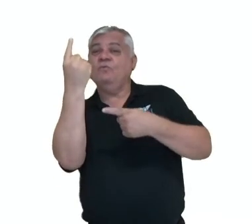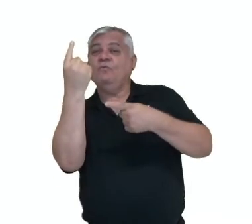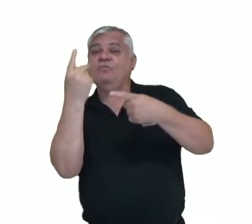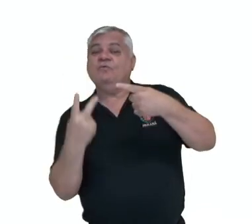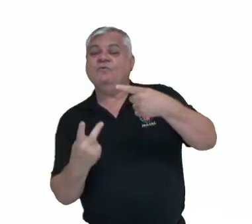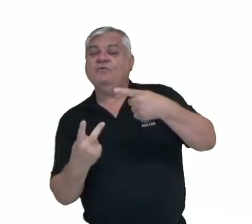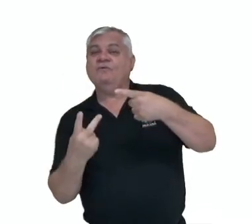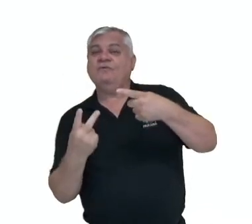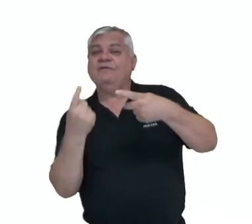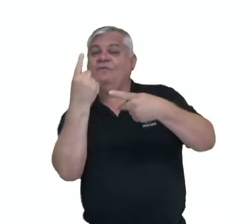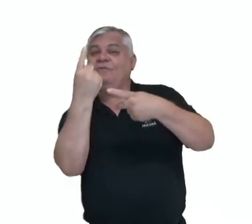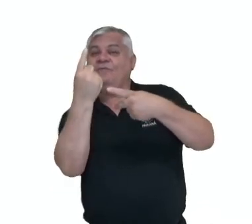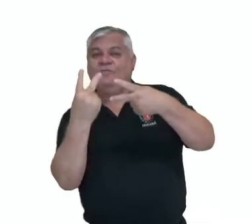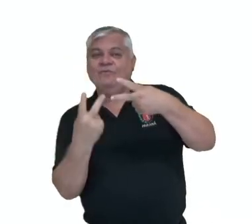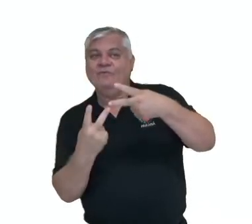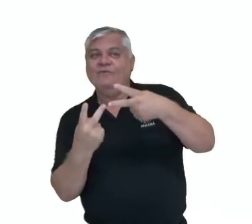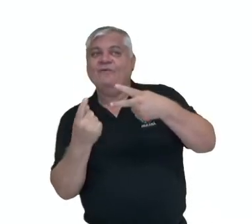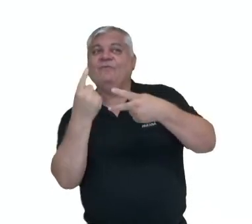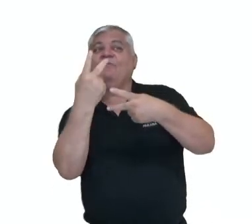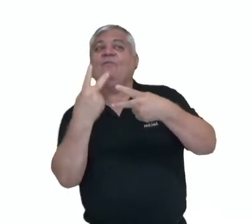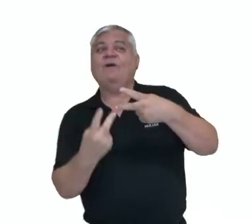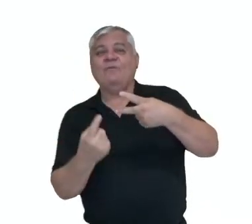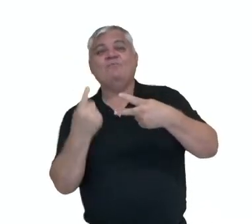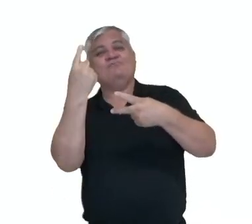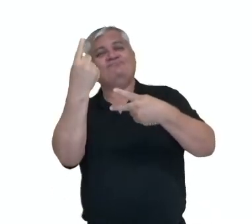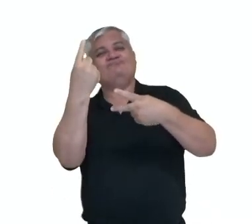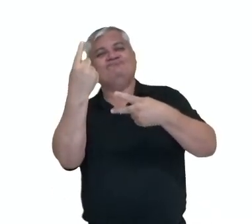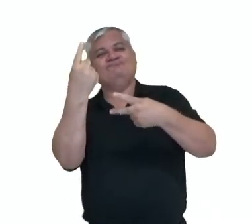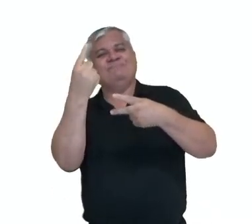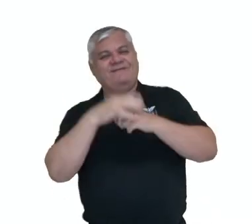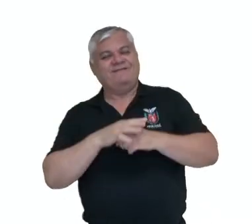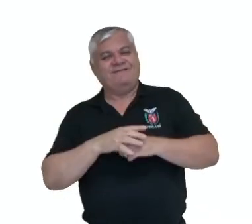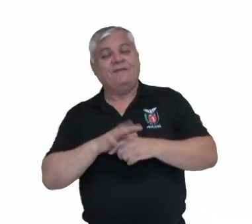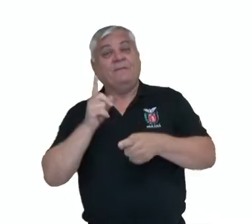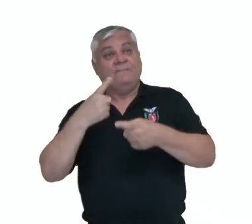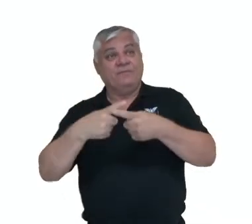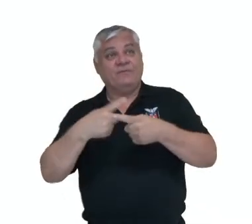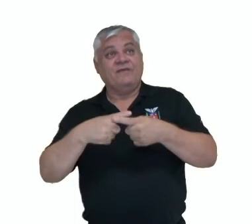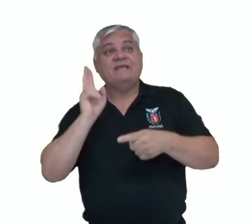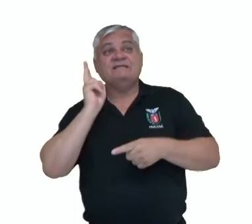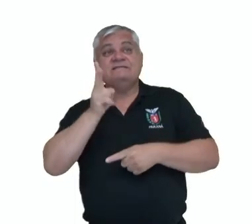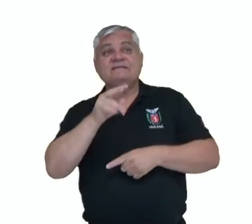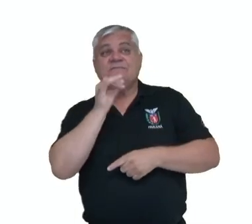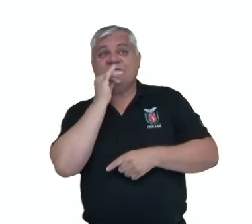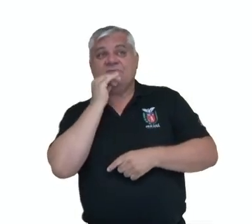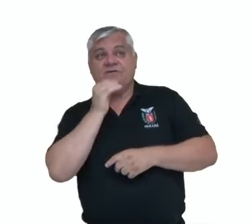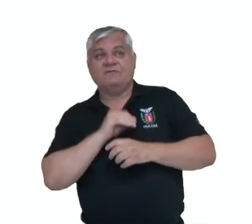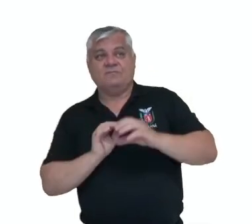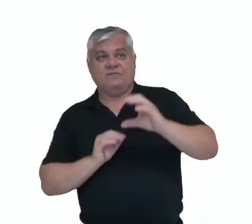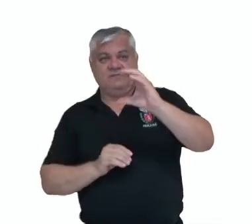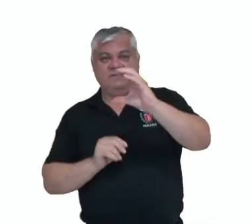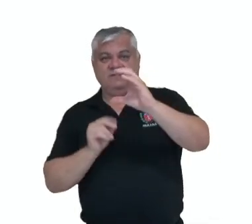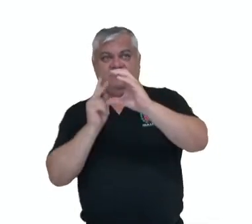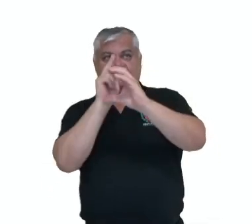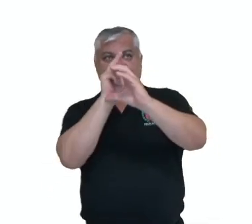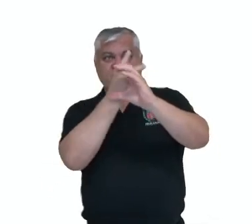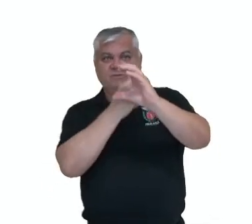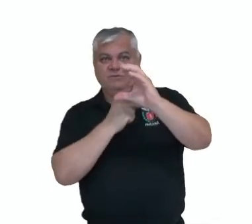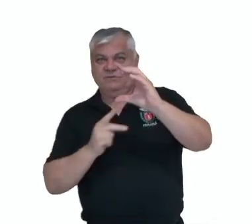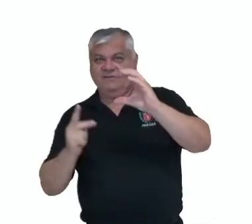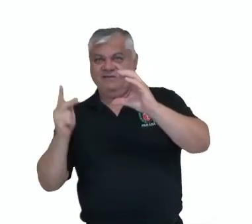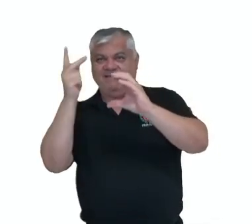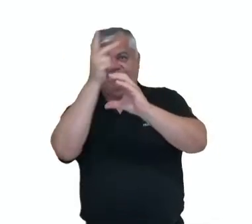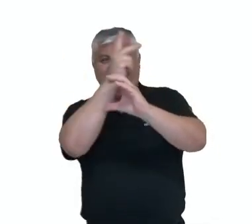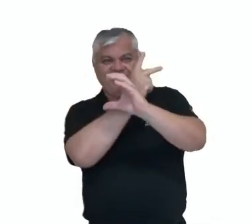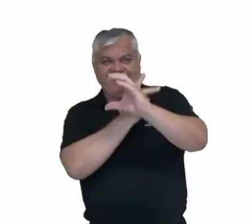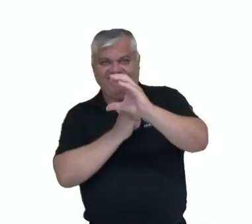composto majoritário vai ser esse composto 1, porque o hidrogênio está sendo ligado ao carbono